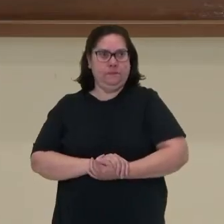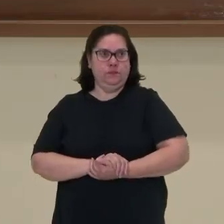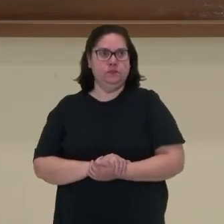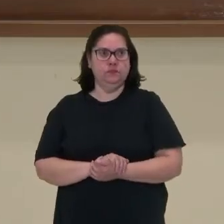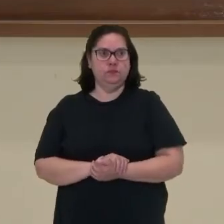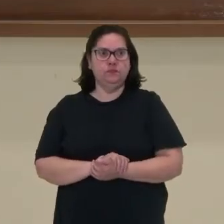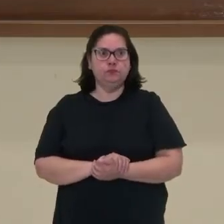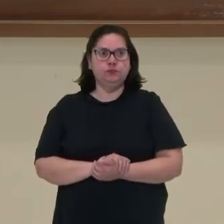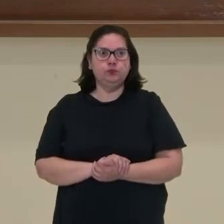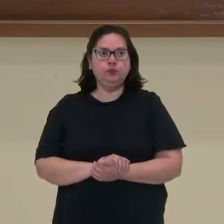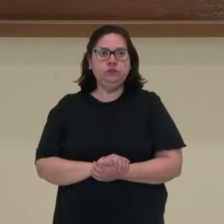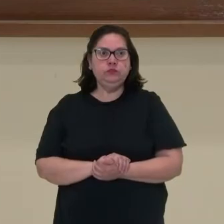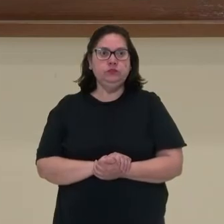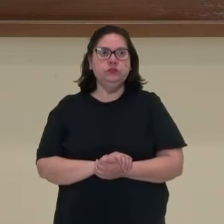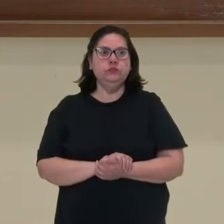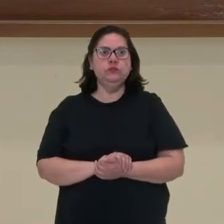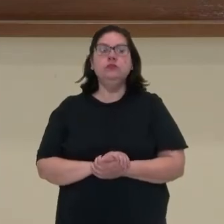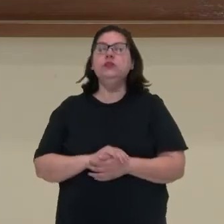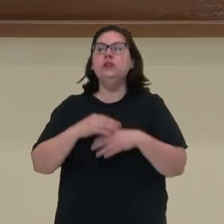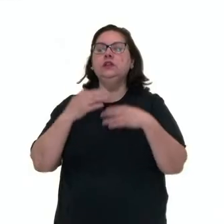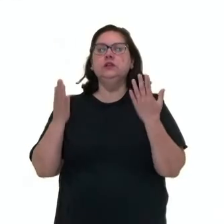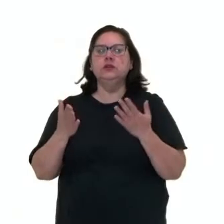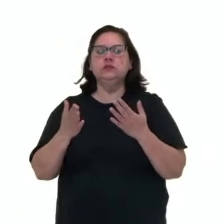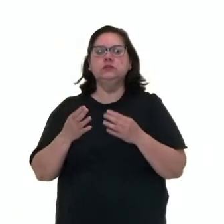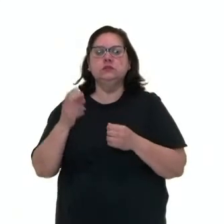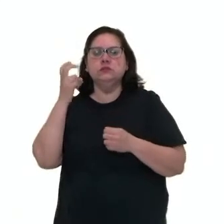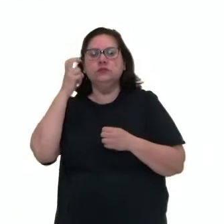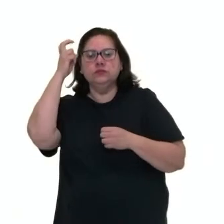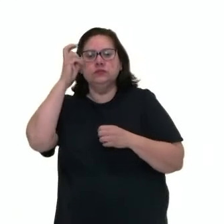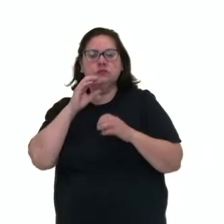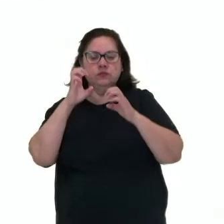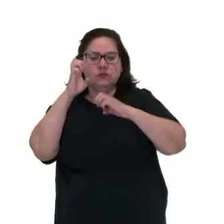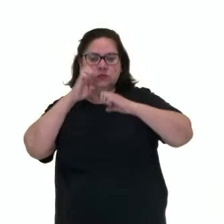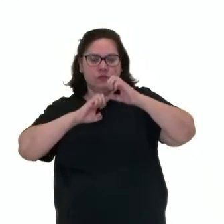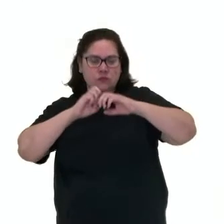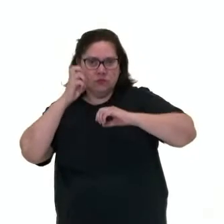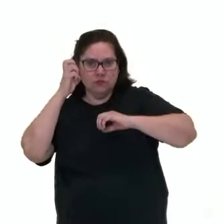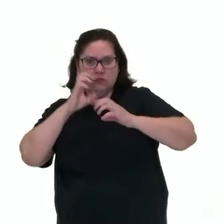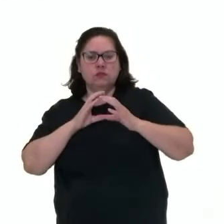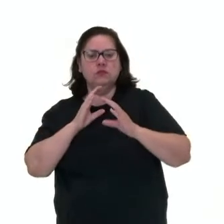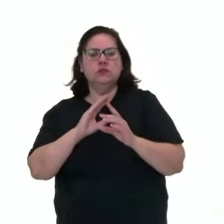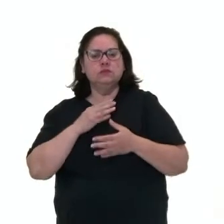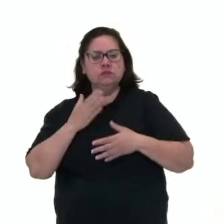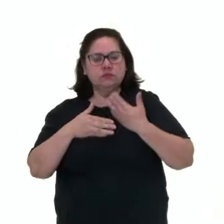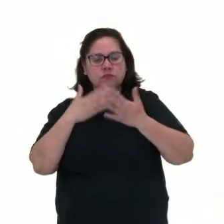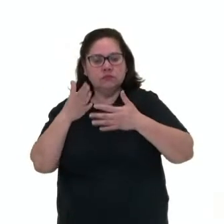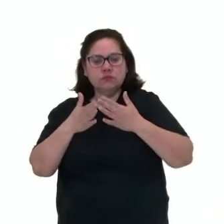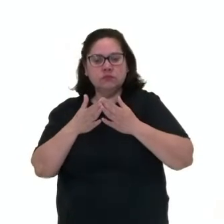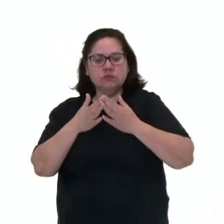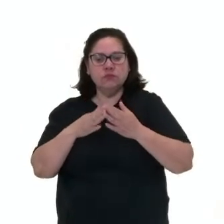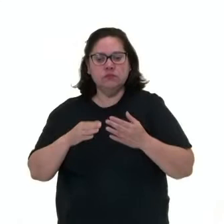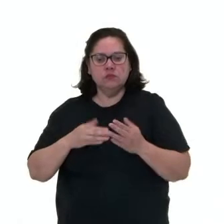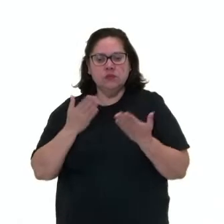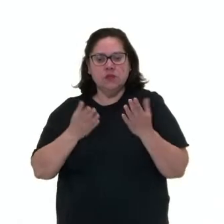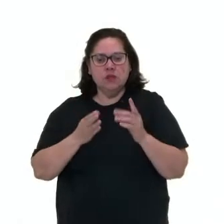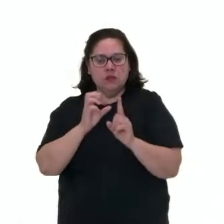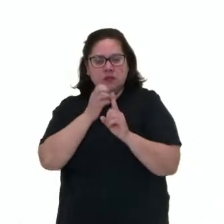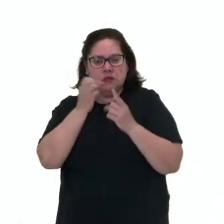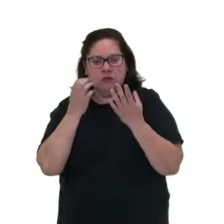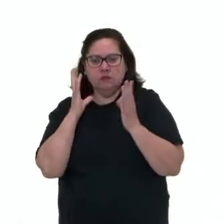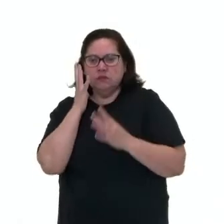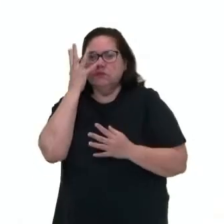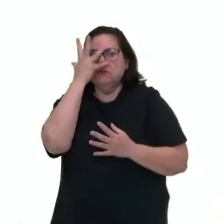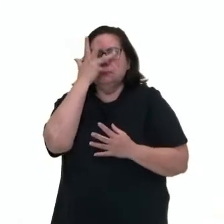Responderam lá, pessoal, vamos em frente. Então, a indústria cultural, através das mídias, é responsável por propagar os conceitos de padrão de beleza para as massas.